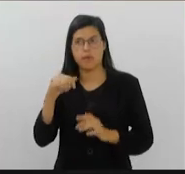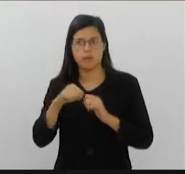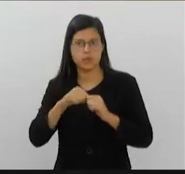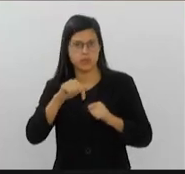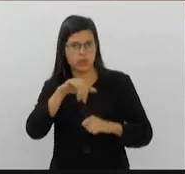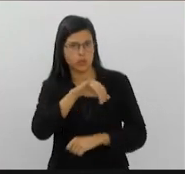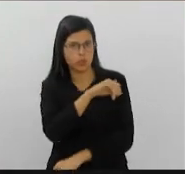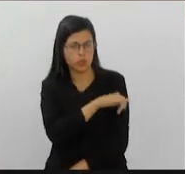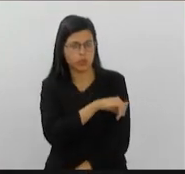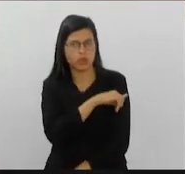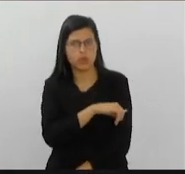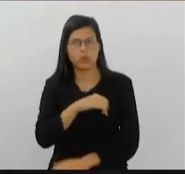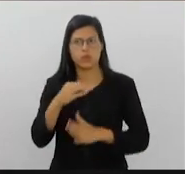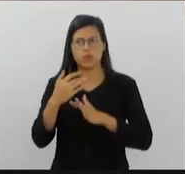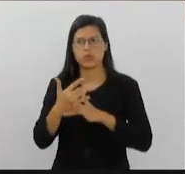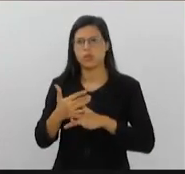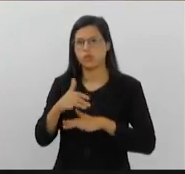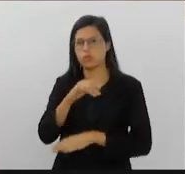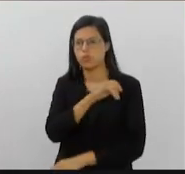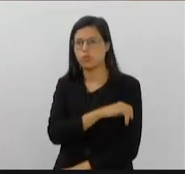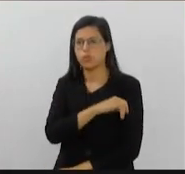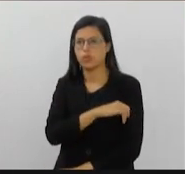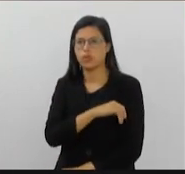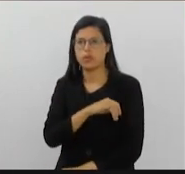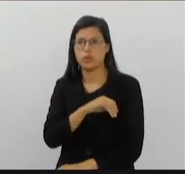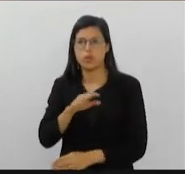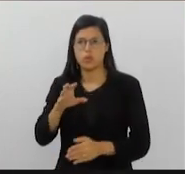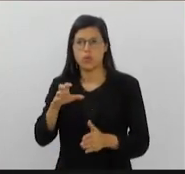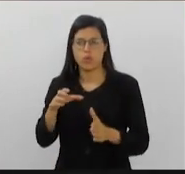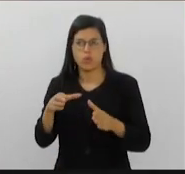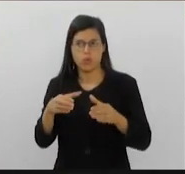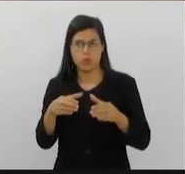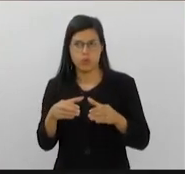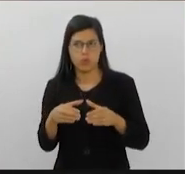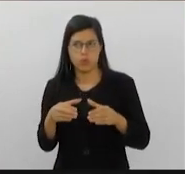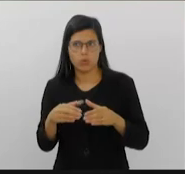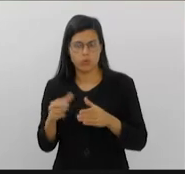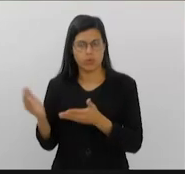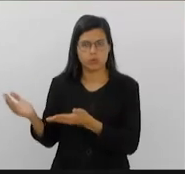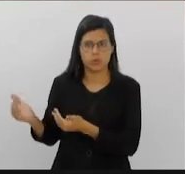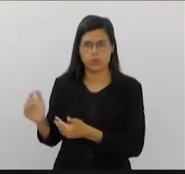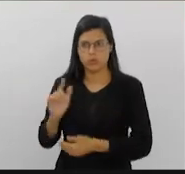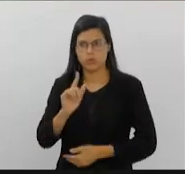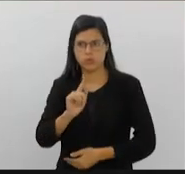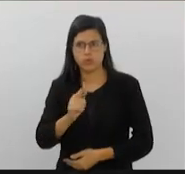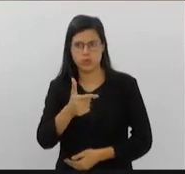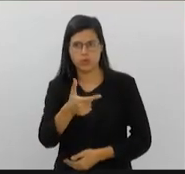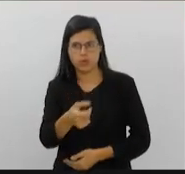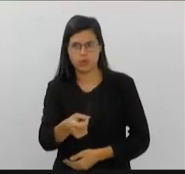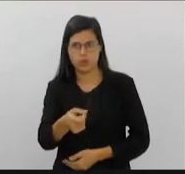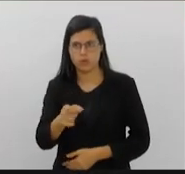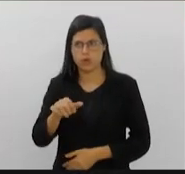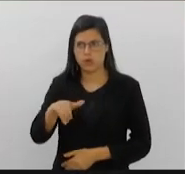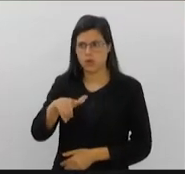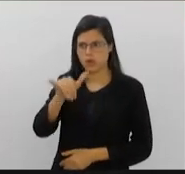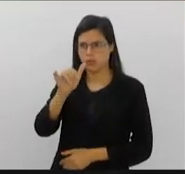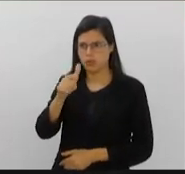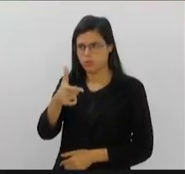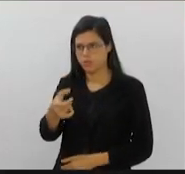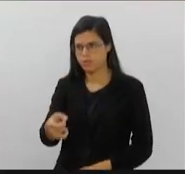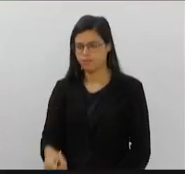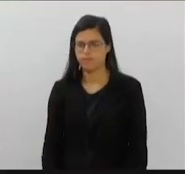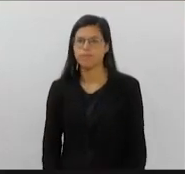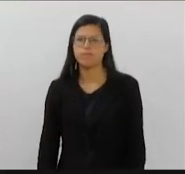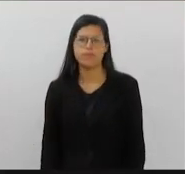Rio de Janeiro, na cidade do Rio de Janeiro, a cúpula de juventude do G20. É o que a gente chama de Y20 ou Youth 20